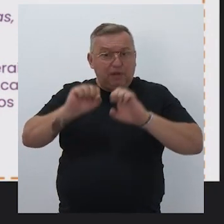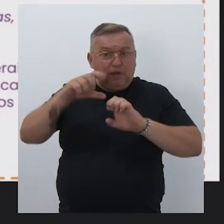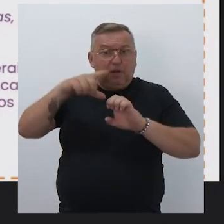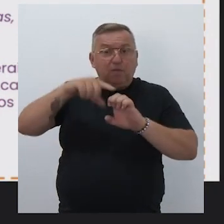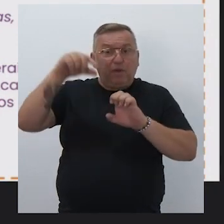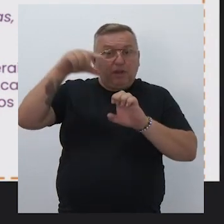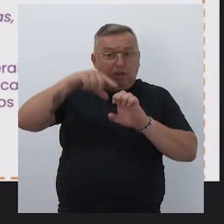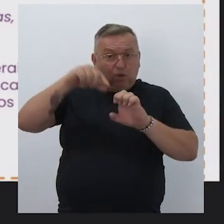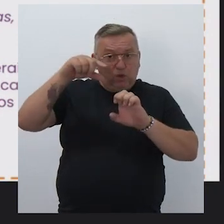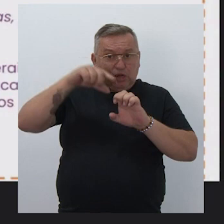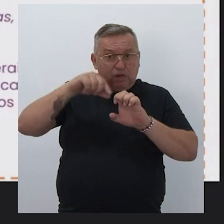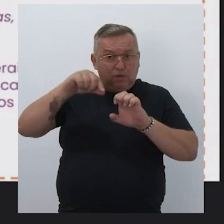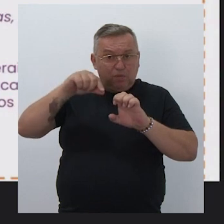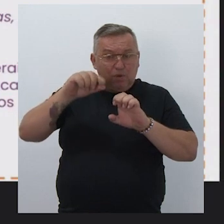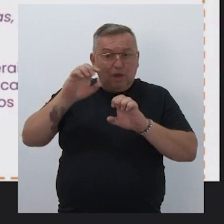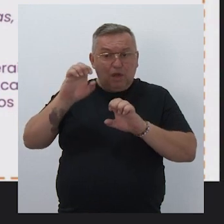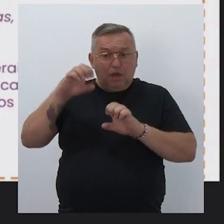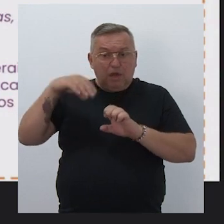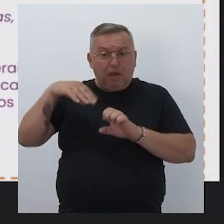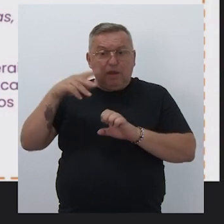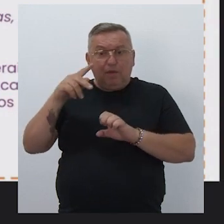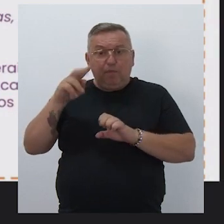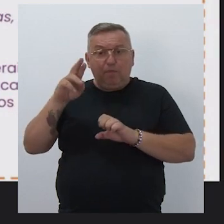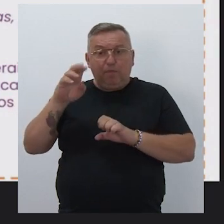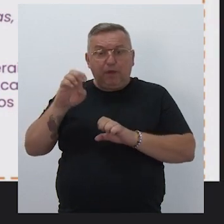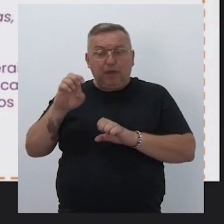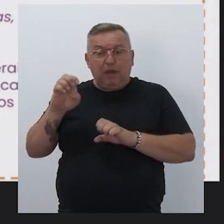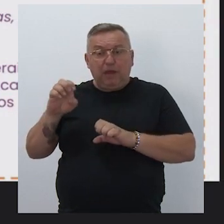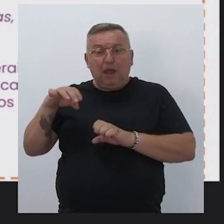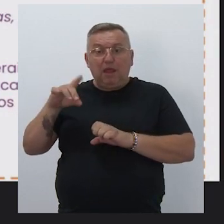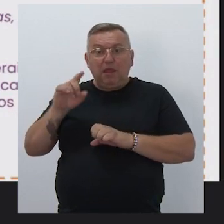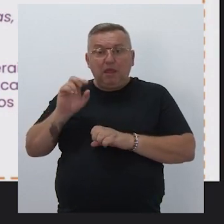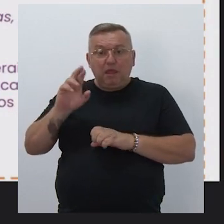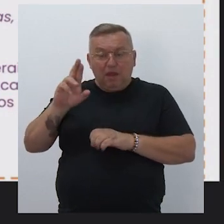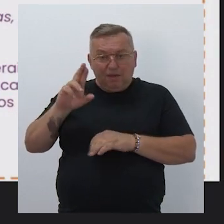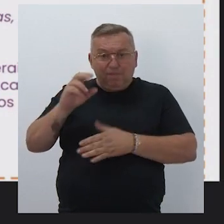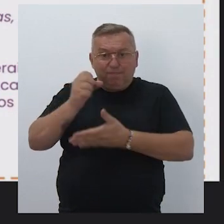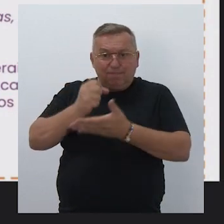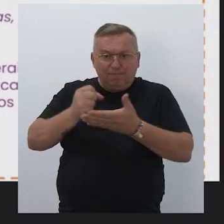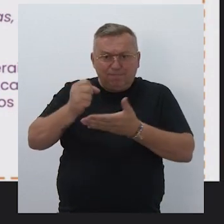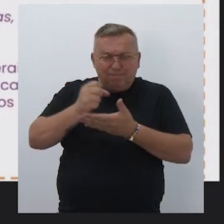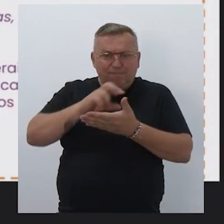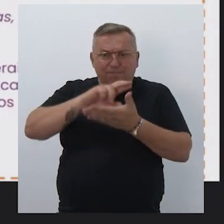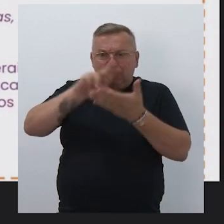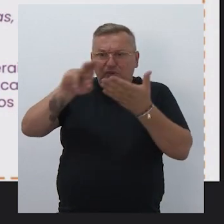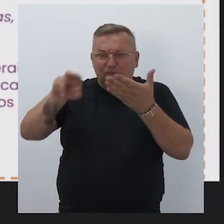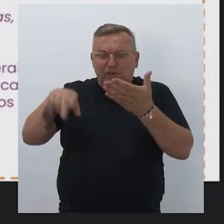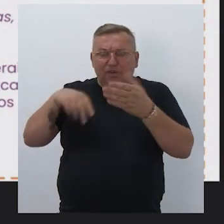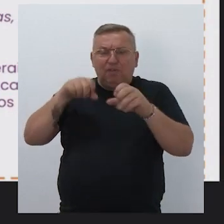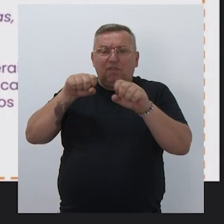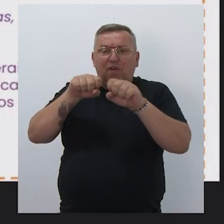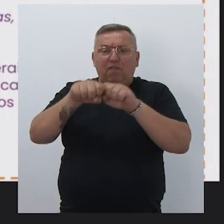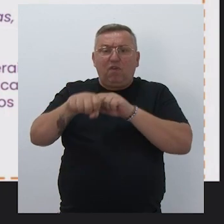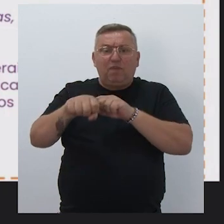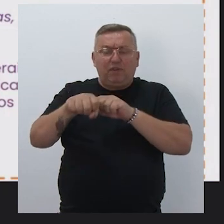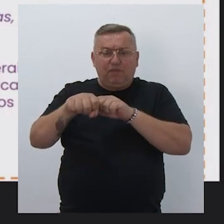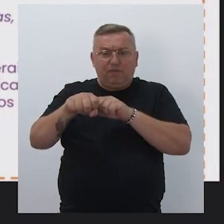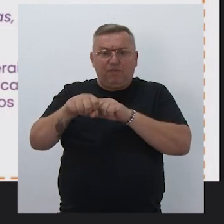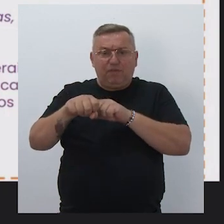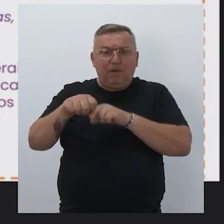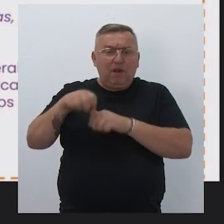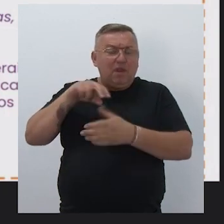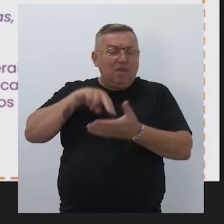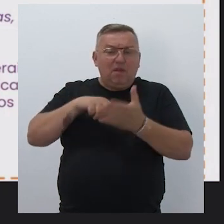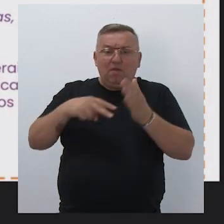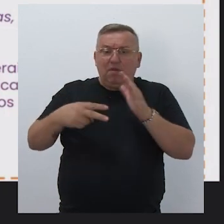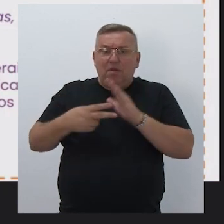Empreendedorismo na reforma do ensino médio, na base e nos referenciais dos itinerários formativos, não quer